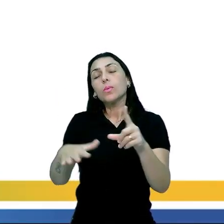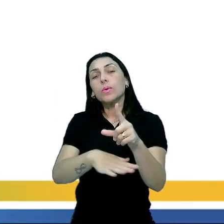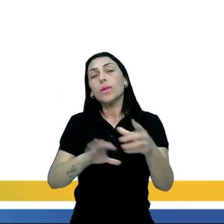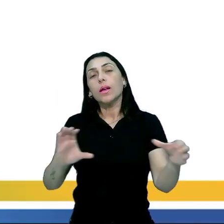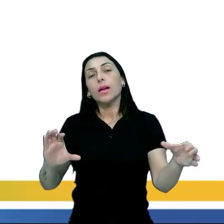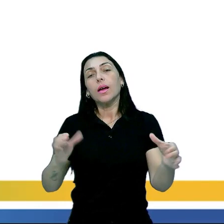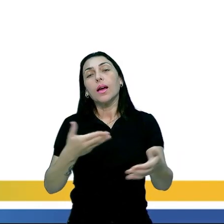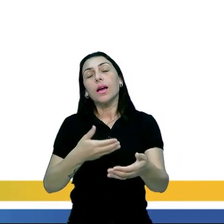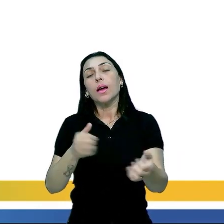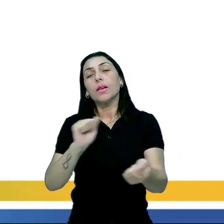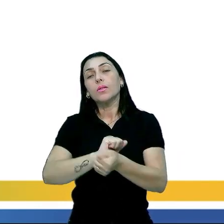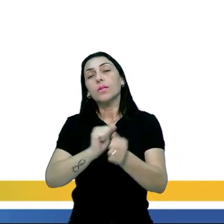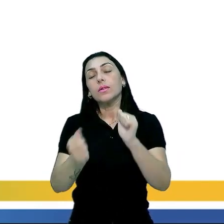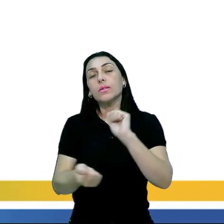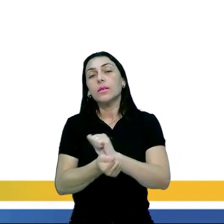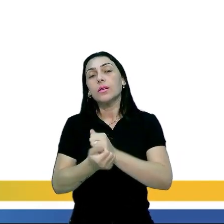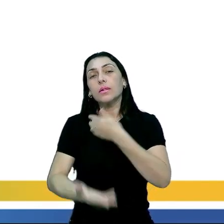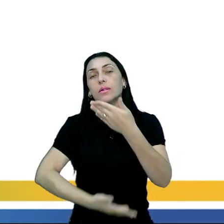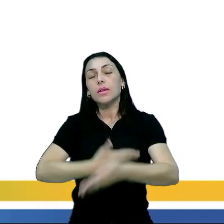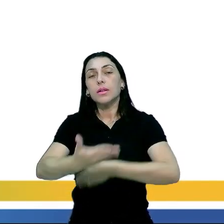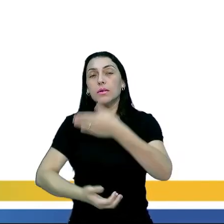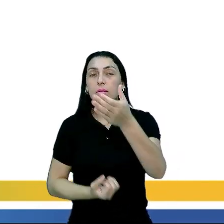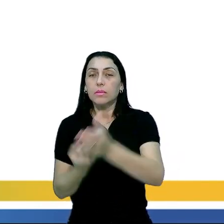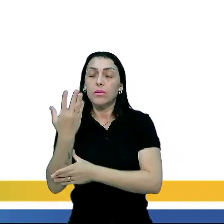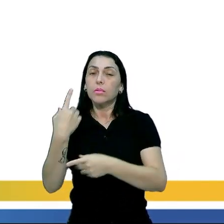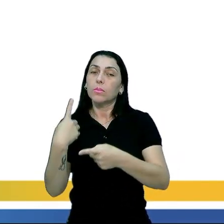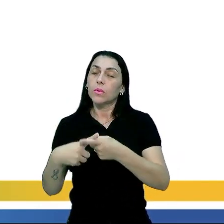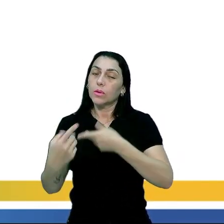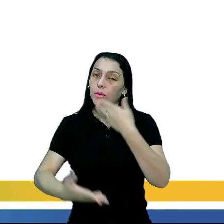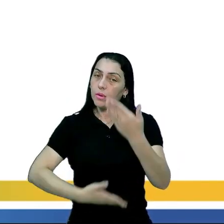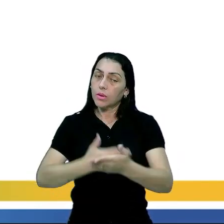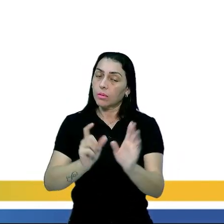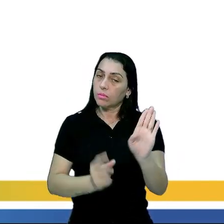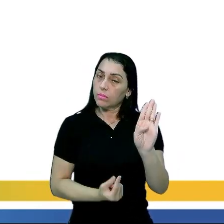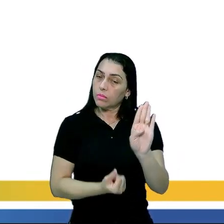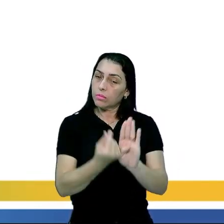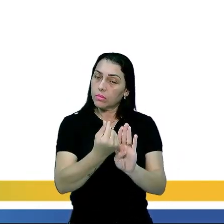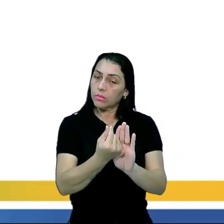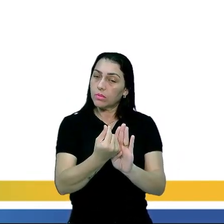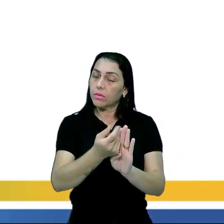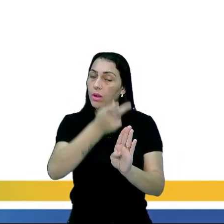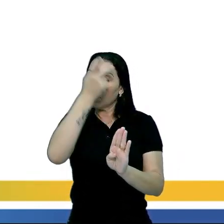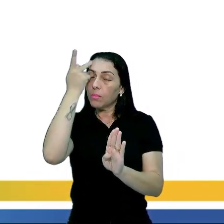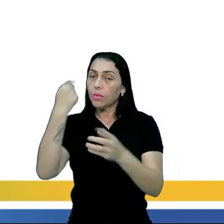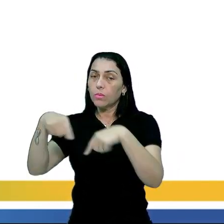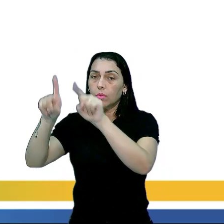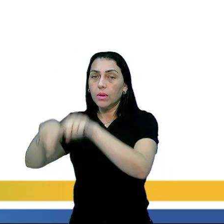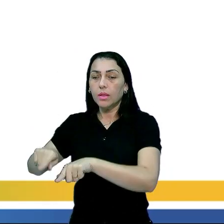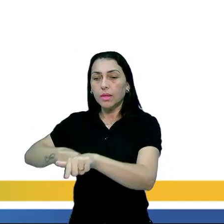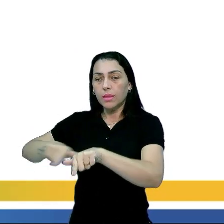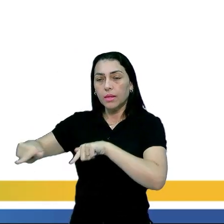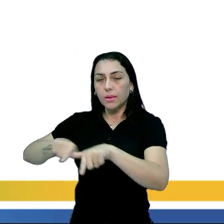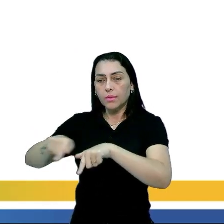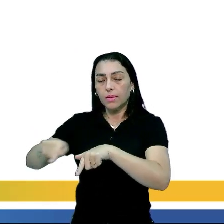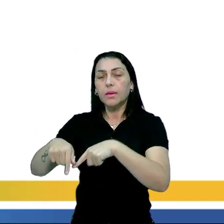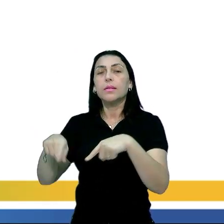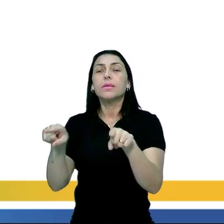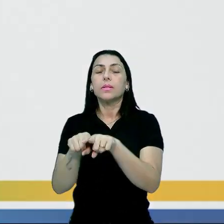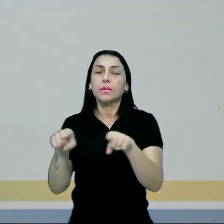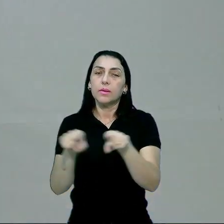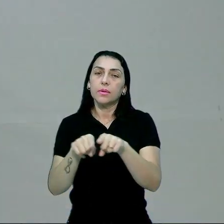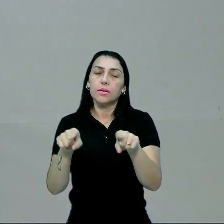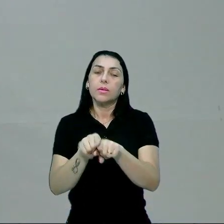associadas às relações de produção? Porque é a relação burguesia e proletariado, que, consequentemente,